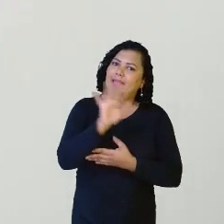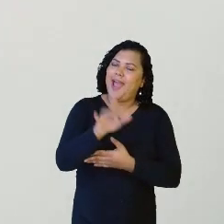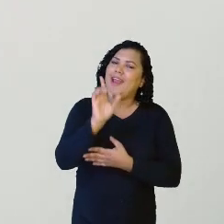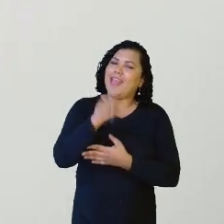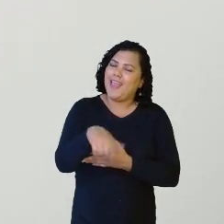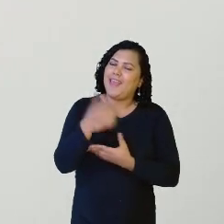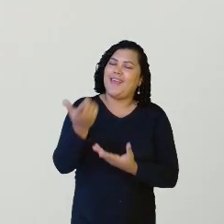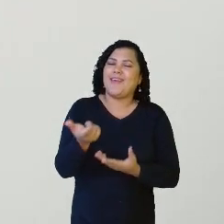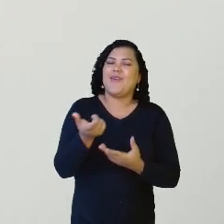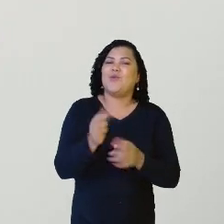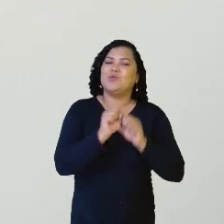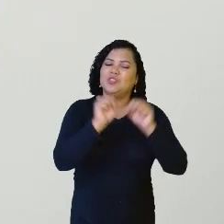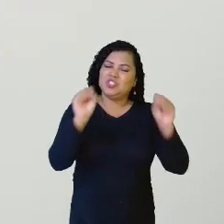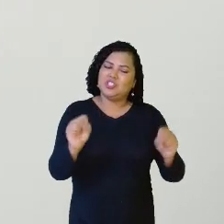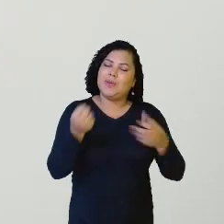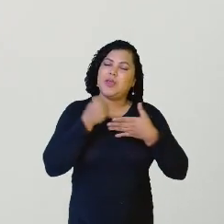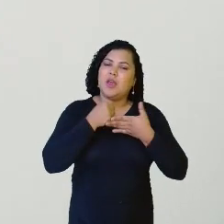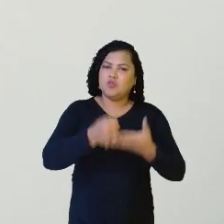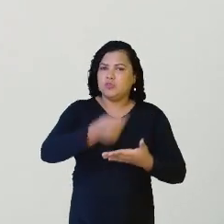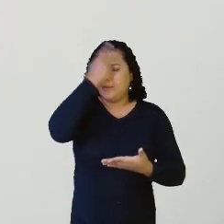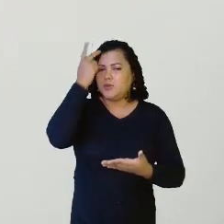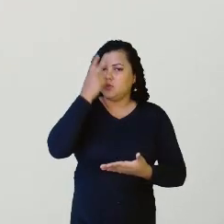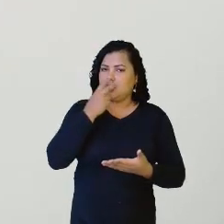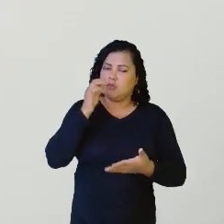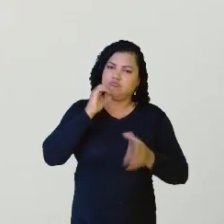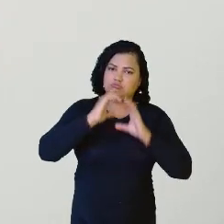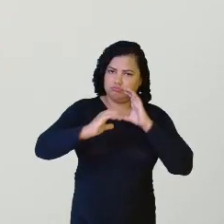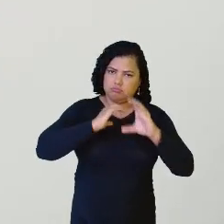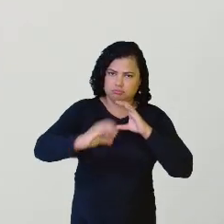um sistema que serve para as pessoas se comunicarem.